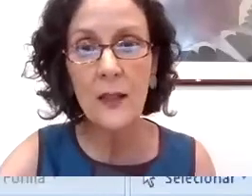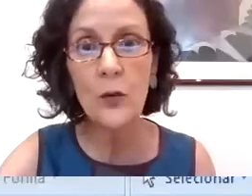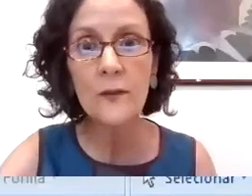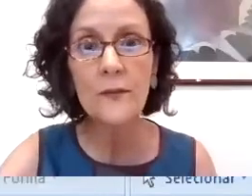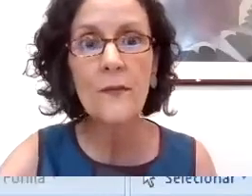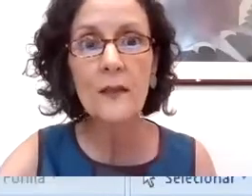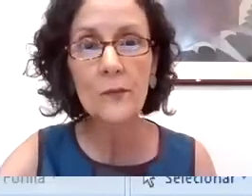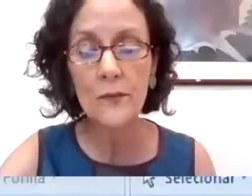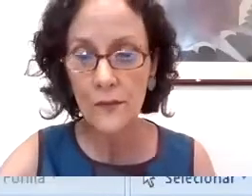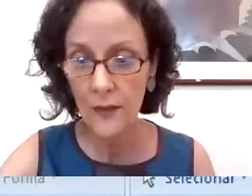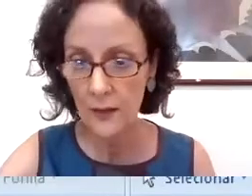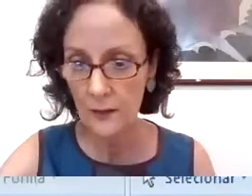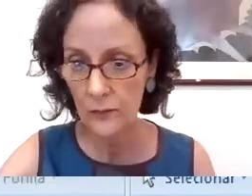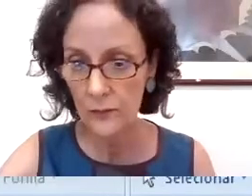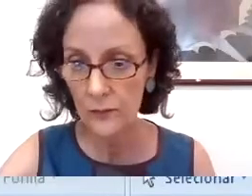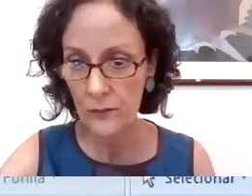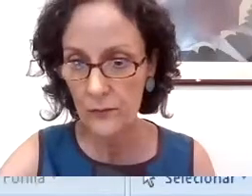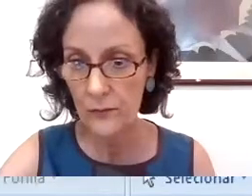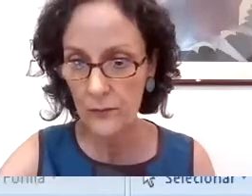Está aparecendo?